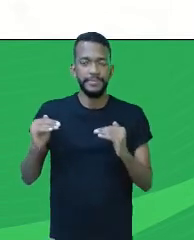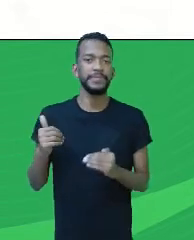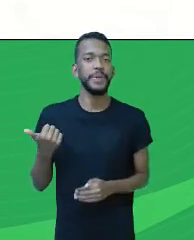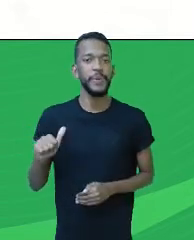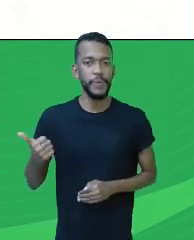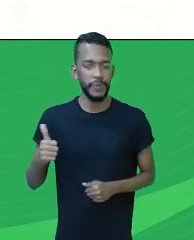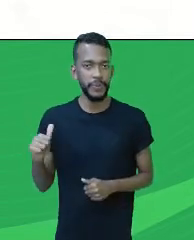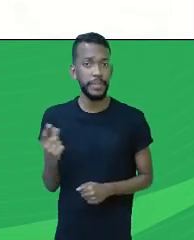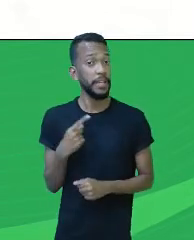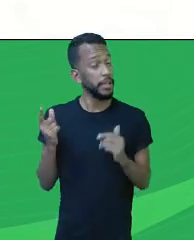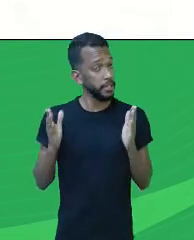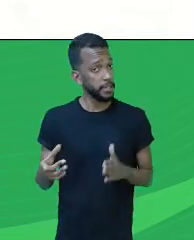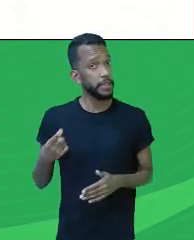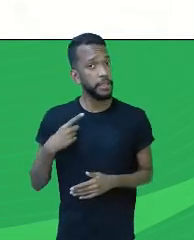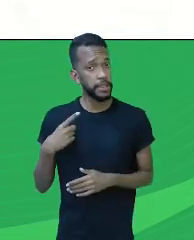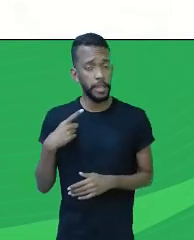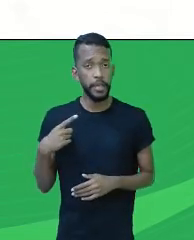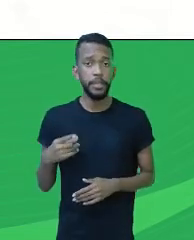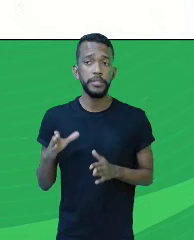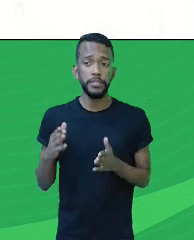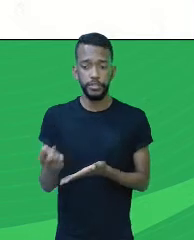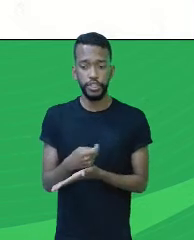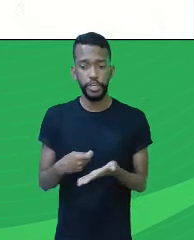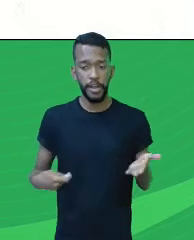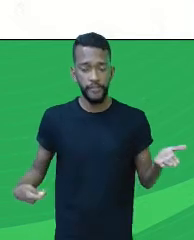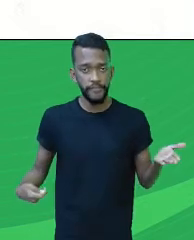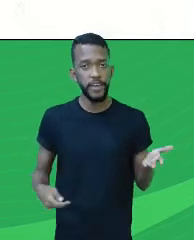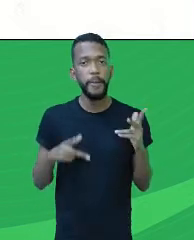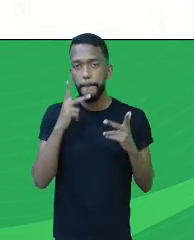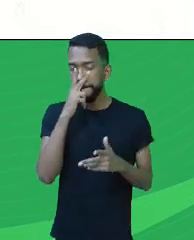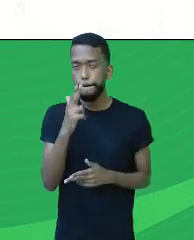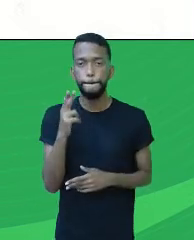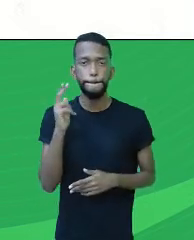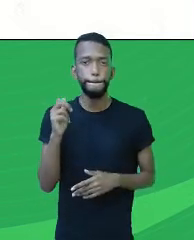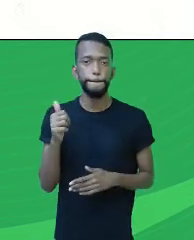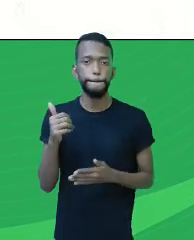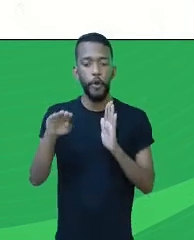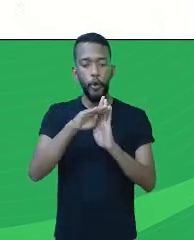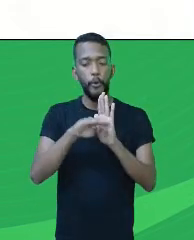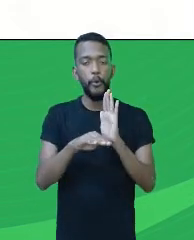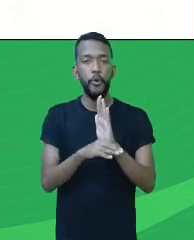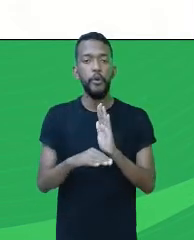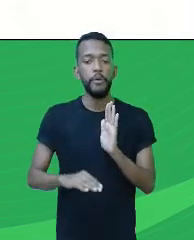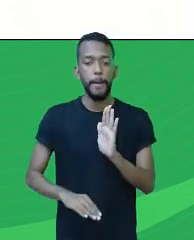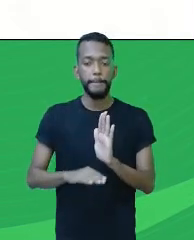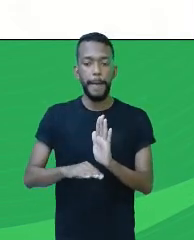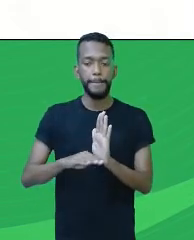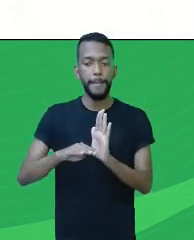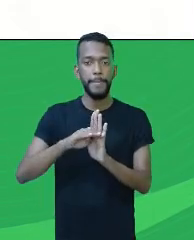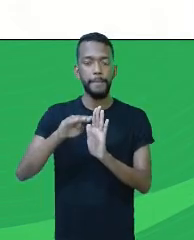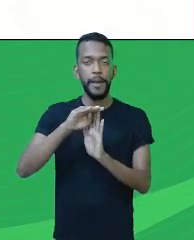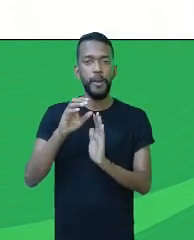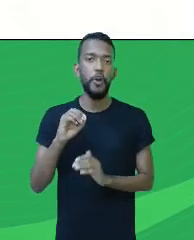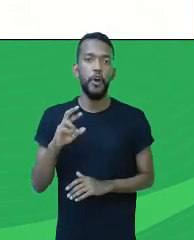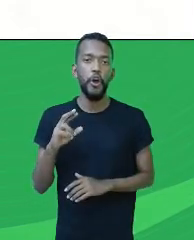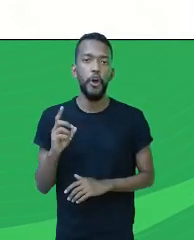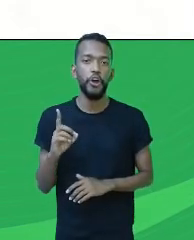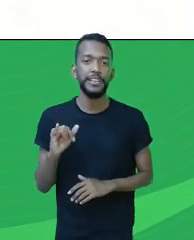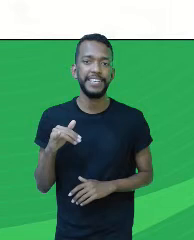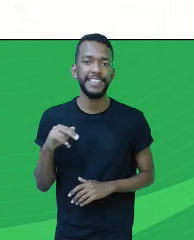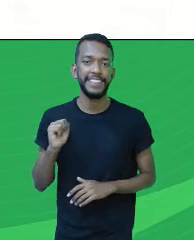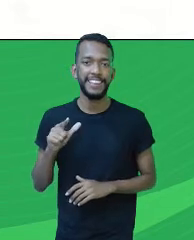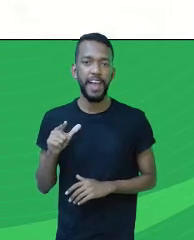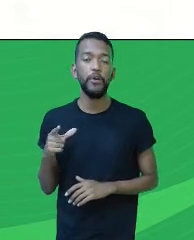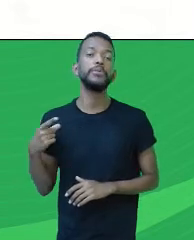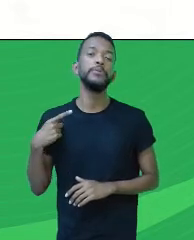11º, estamos escrevendo como se lê o número ordinal, os números que indicam ordem.